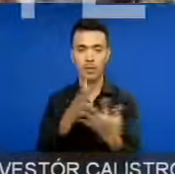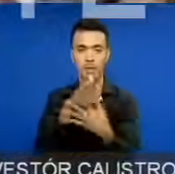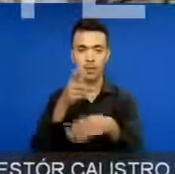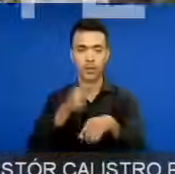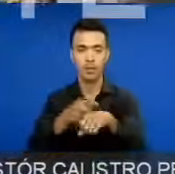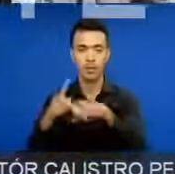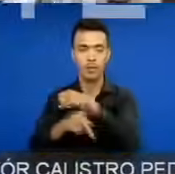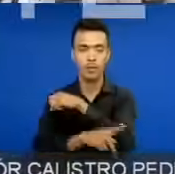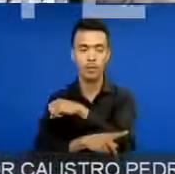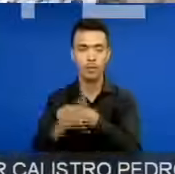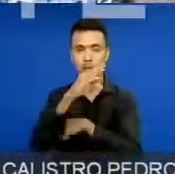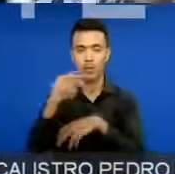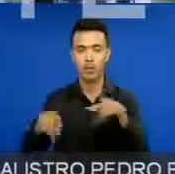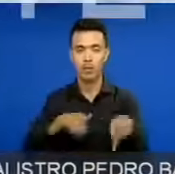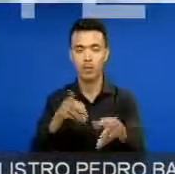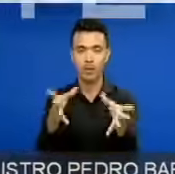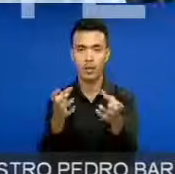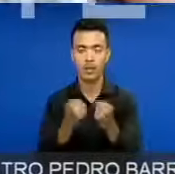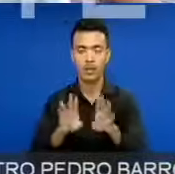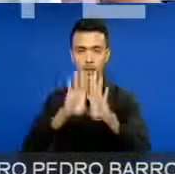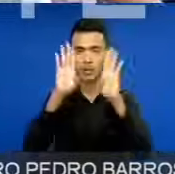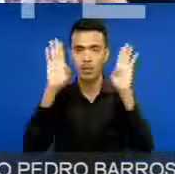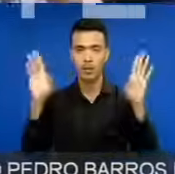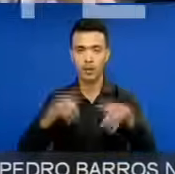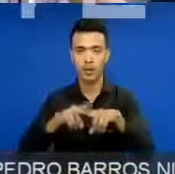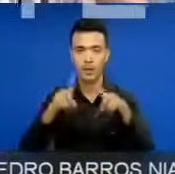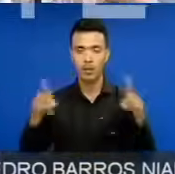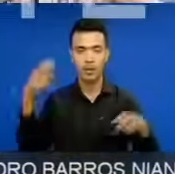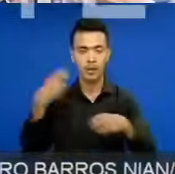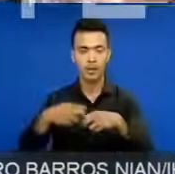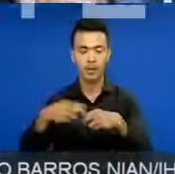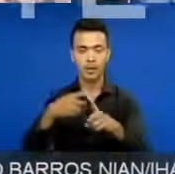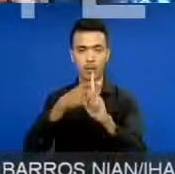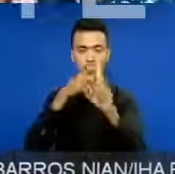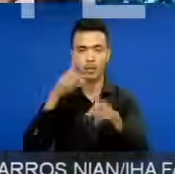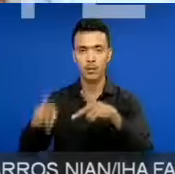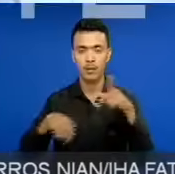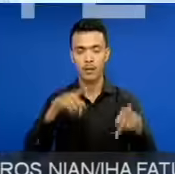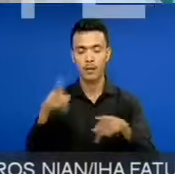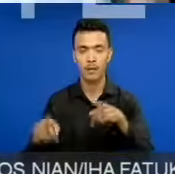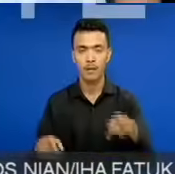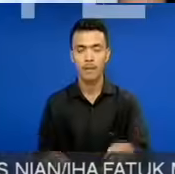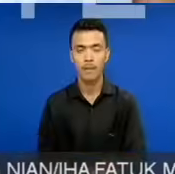tempo português, no comunidade Hakara funciona ricas, mas bem retam impedimento, russi cidadão balu.